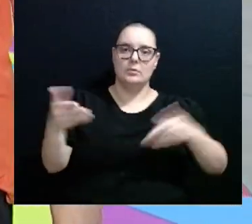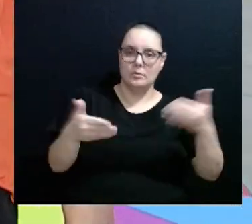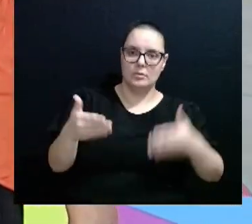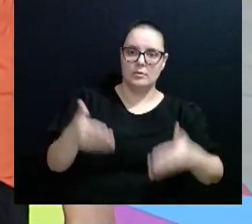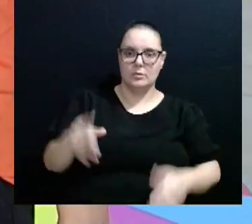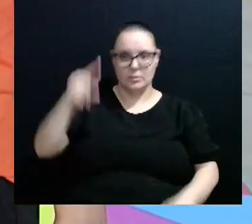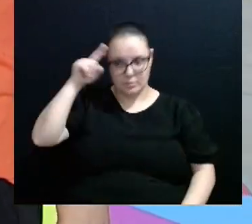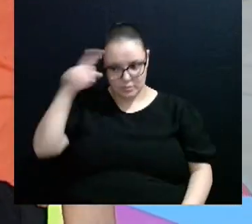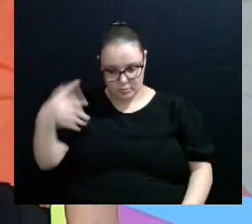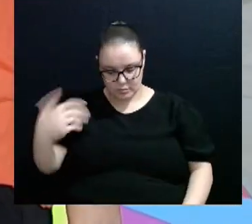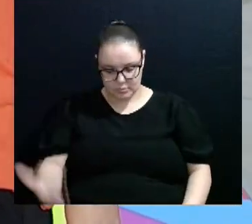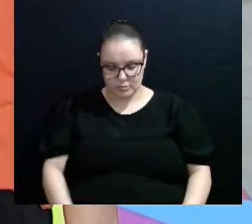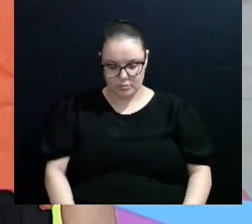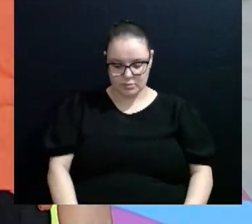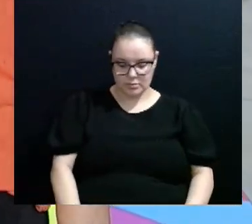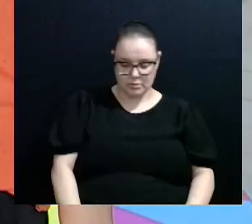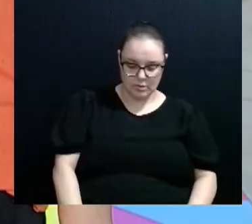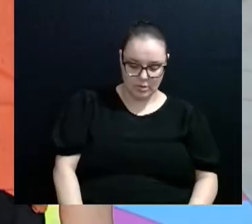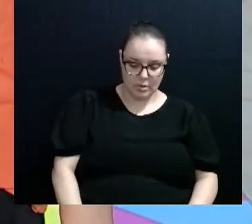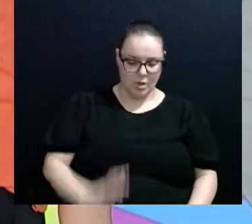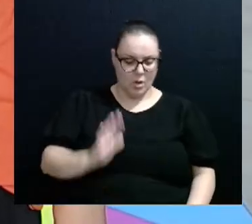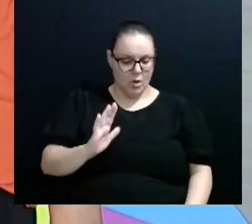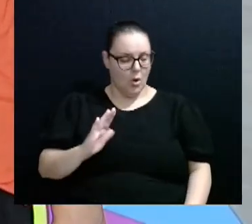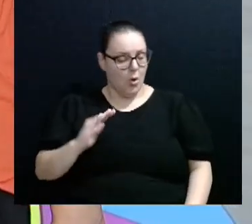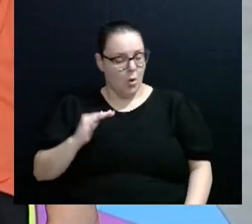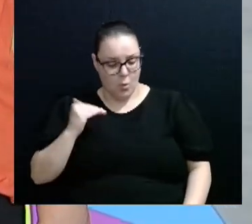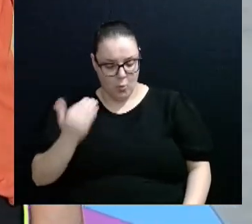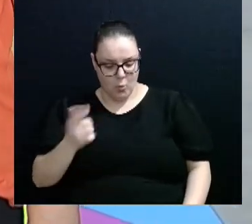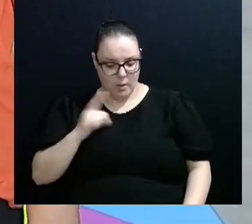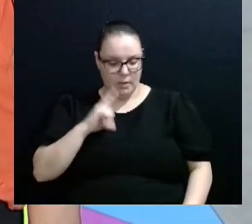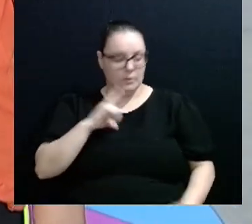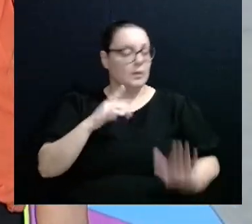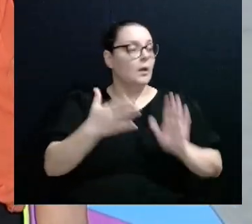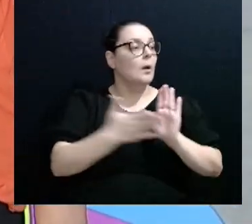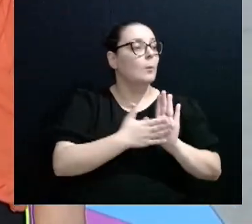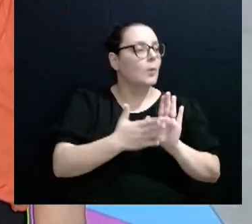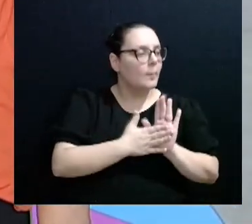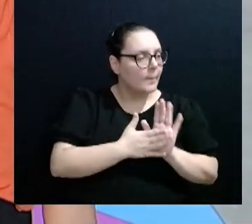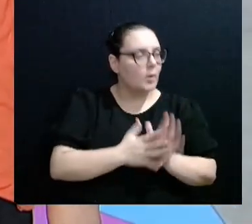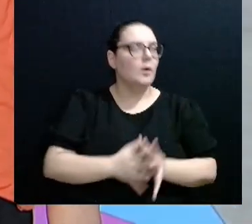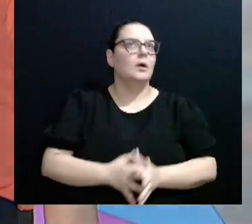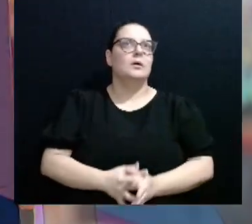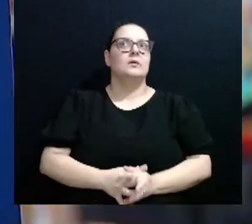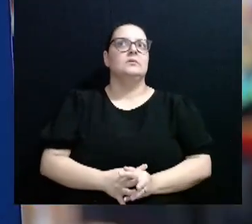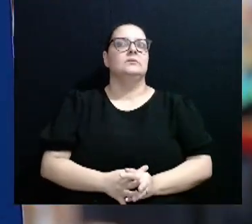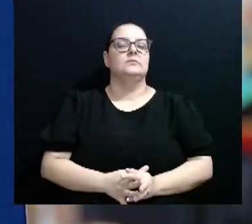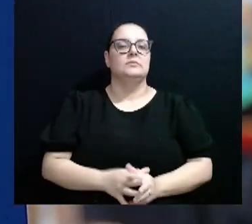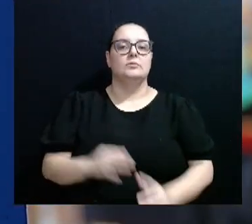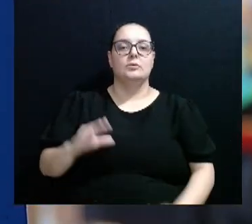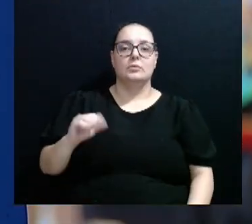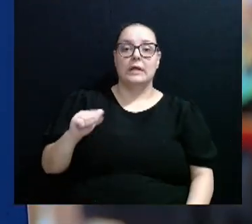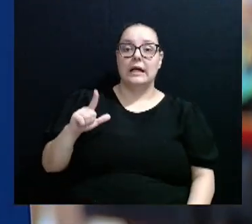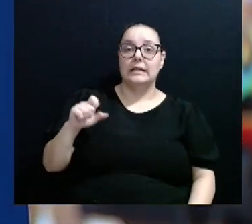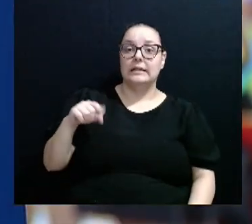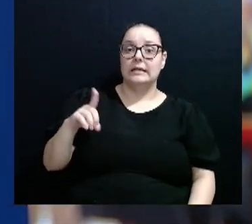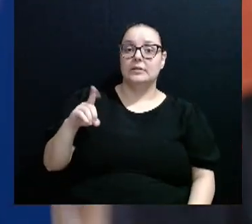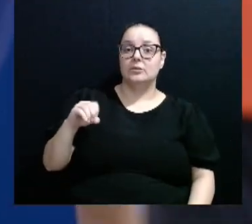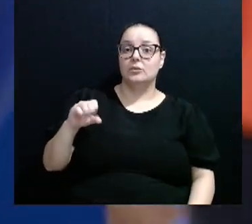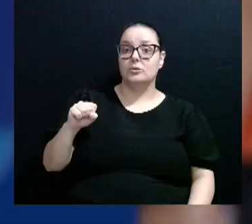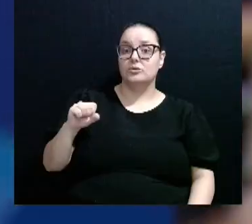dias. Quando a gente tem essa proposta de que esse caleidoscópio pode se transformar numa